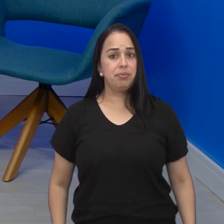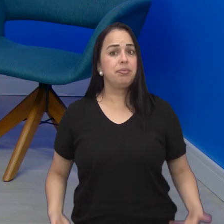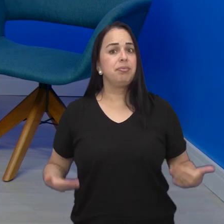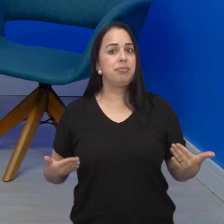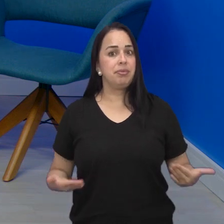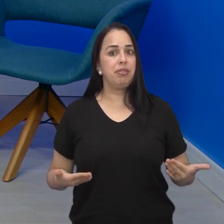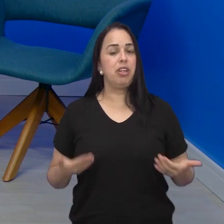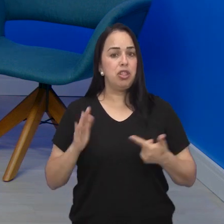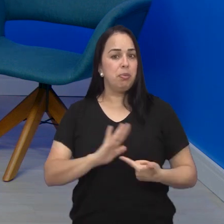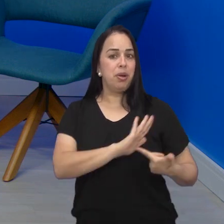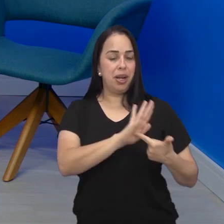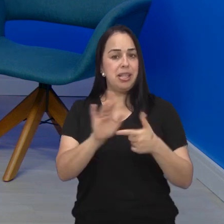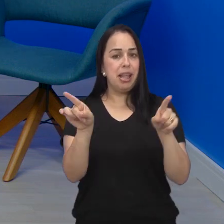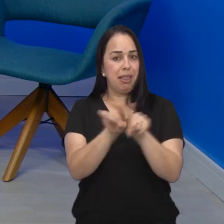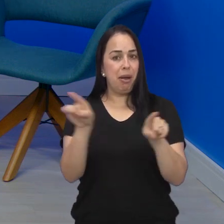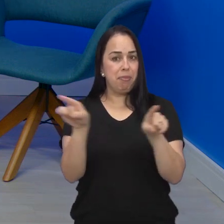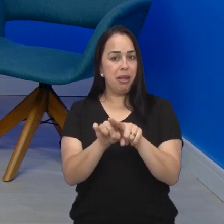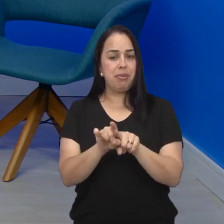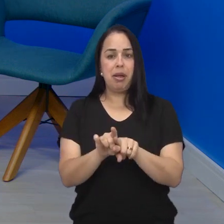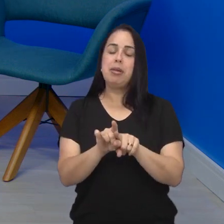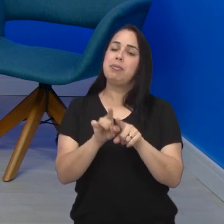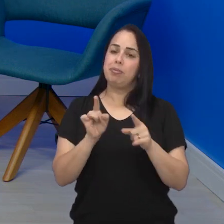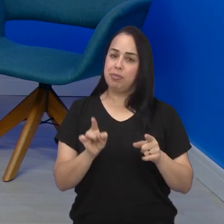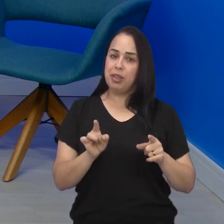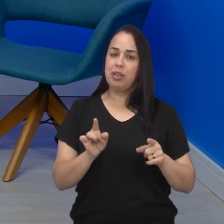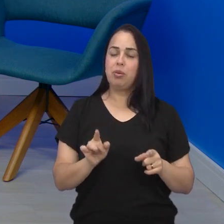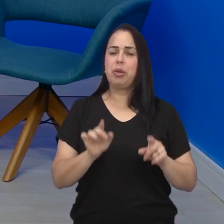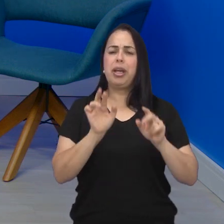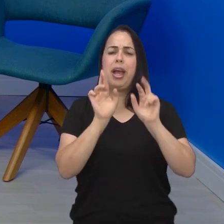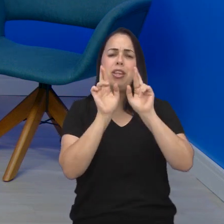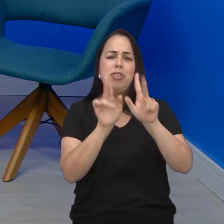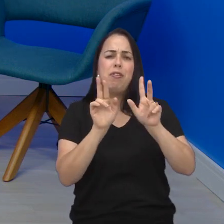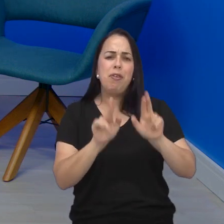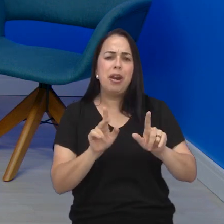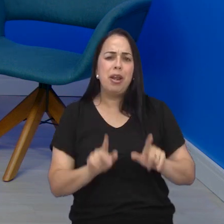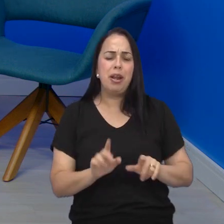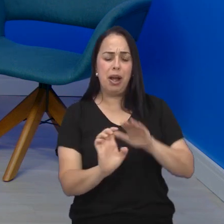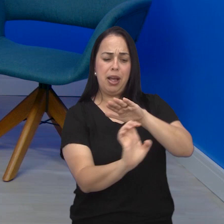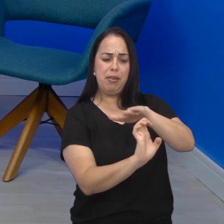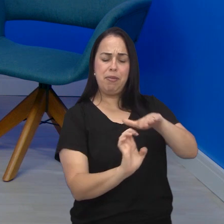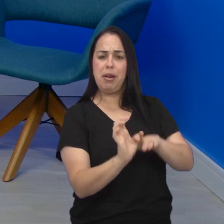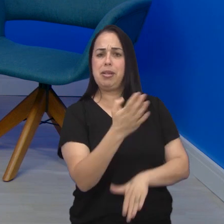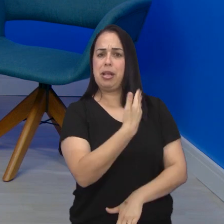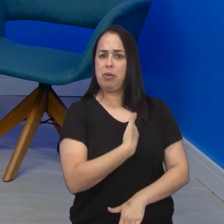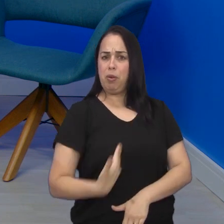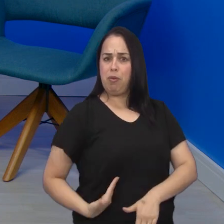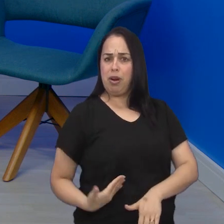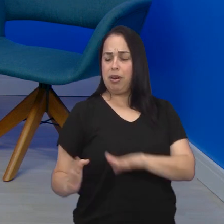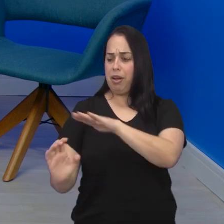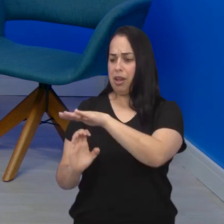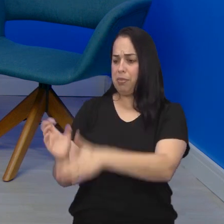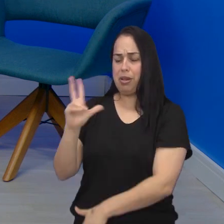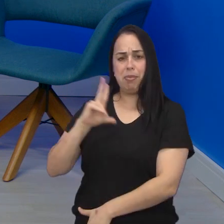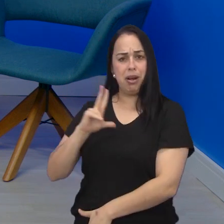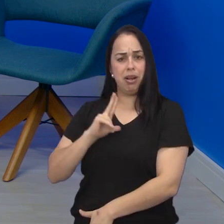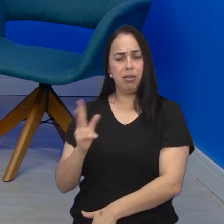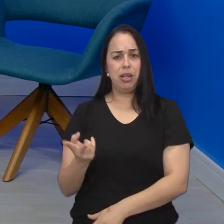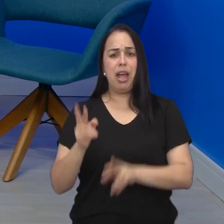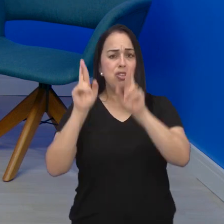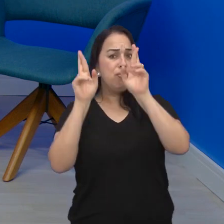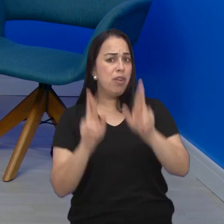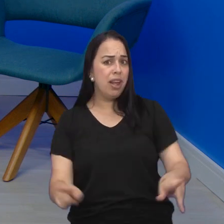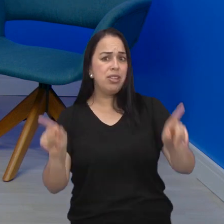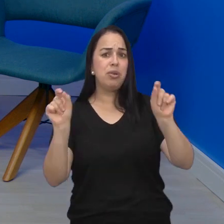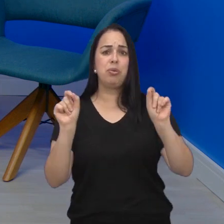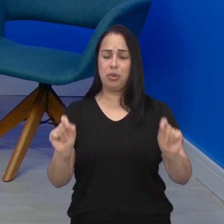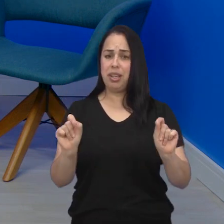depende desses serviços. É isso mesmo. Vamos te mostrar também as principais diferenças entre o setor público e o privado, quais são